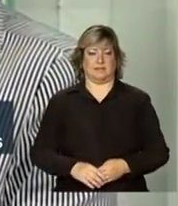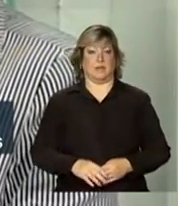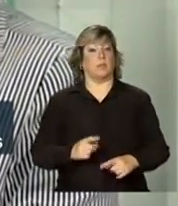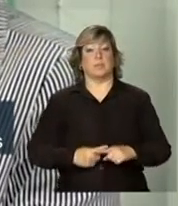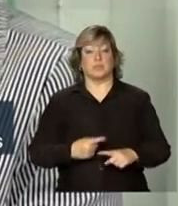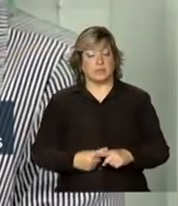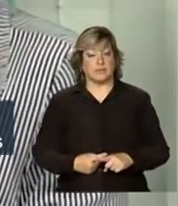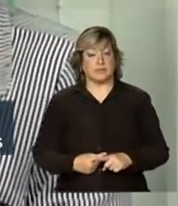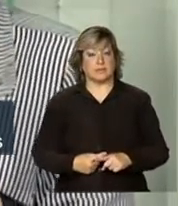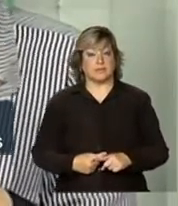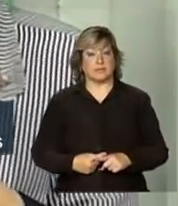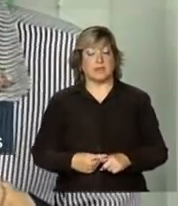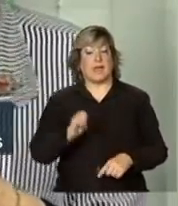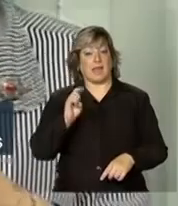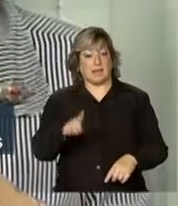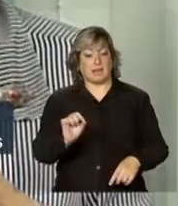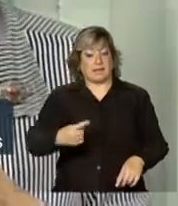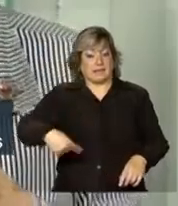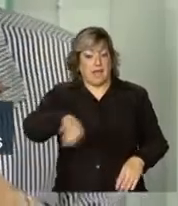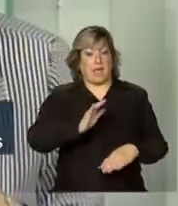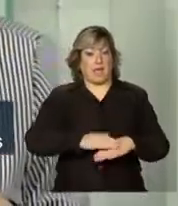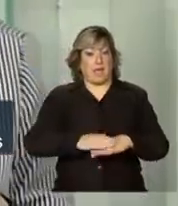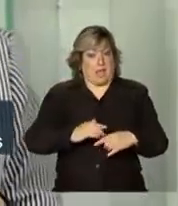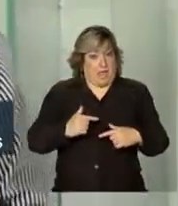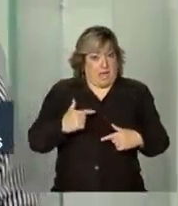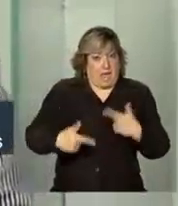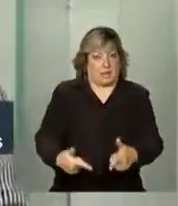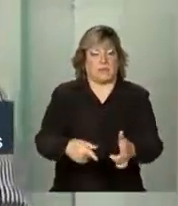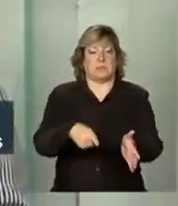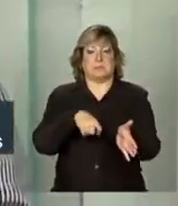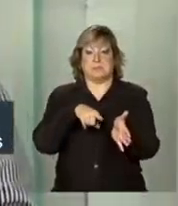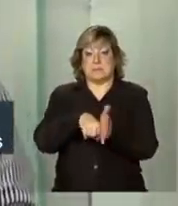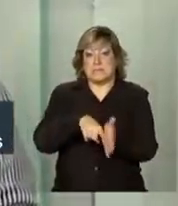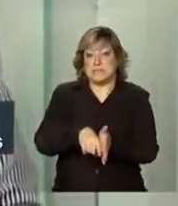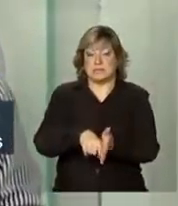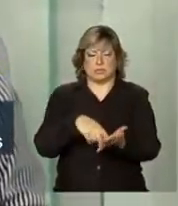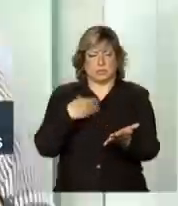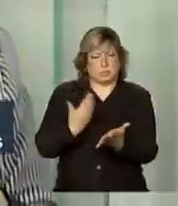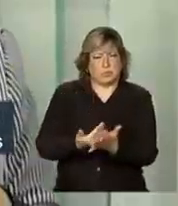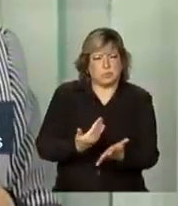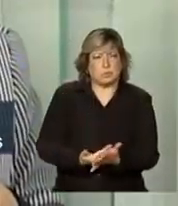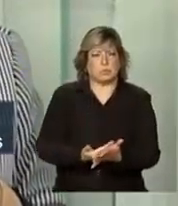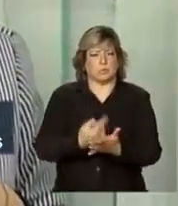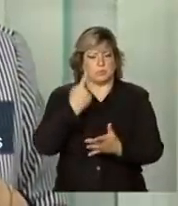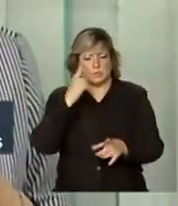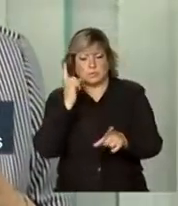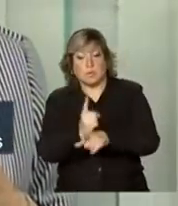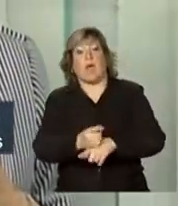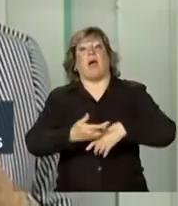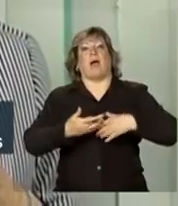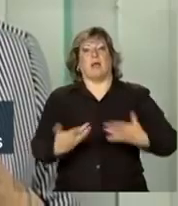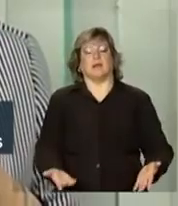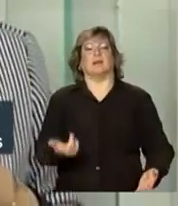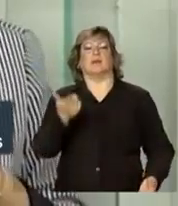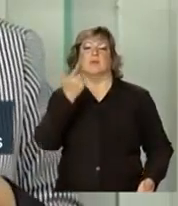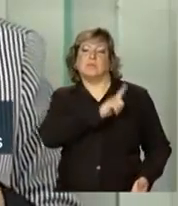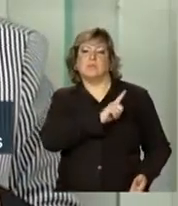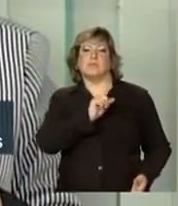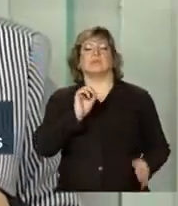Porque é da ação das pesquisas, dos estudos, que sairão,